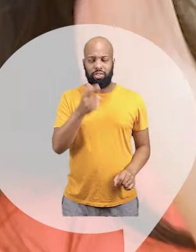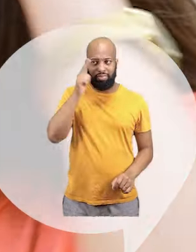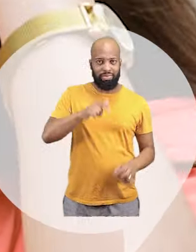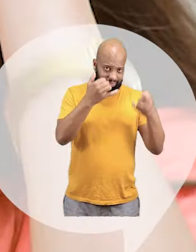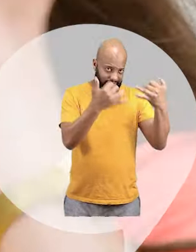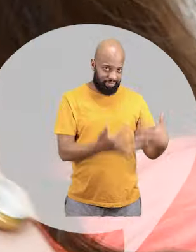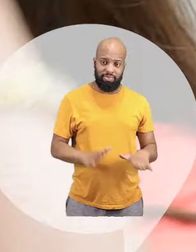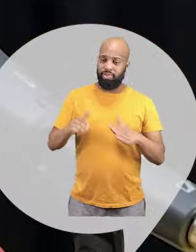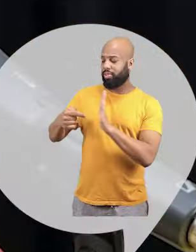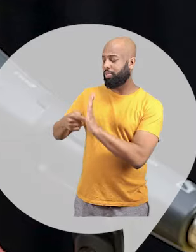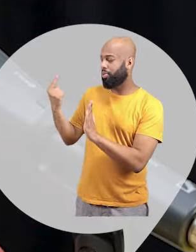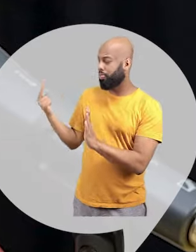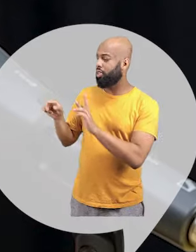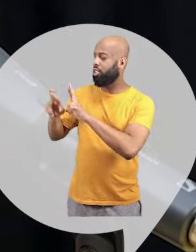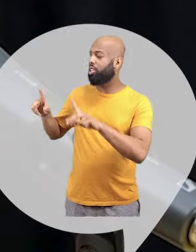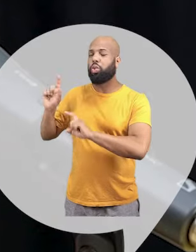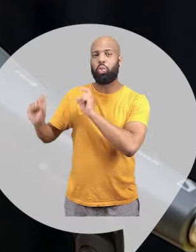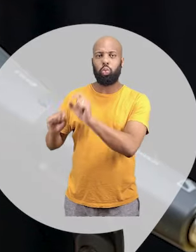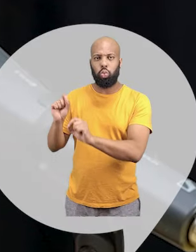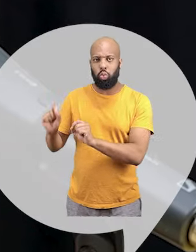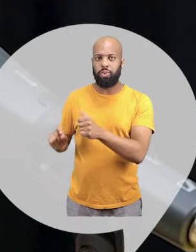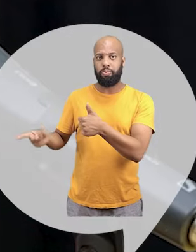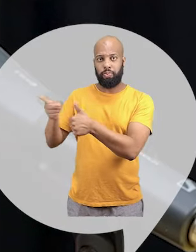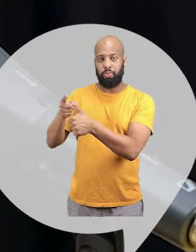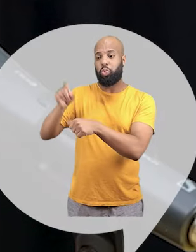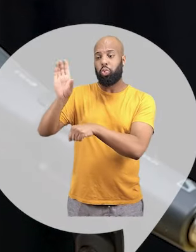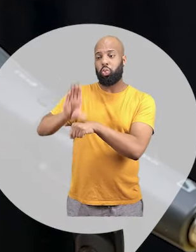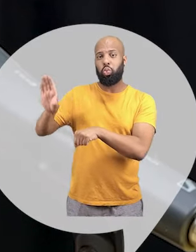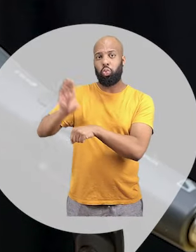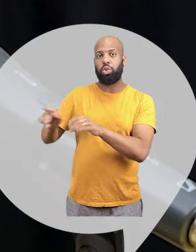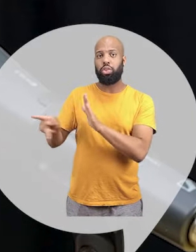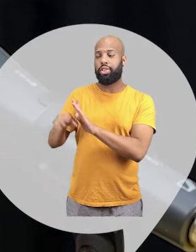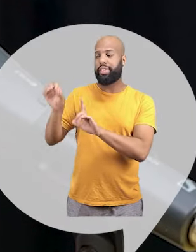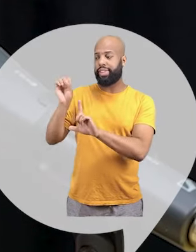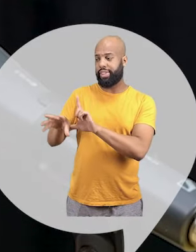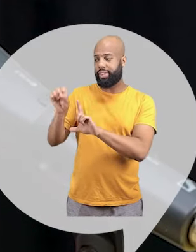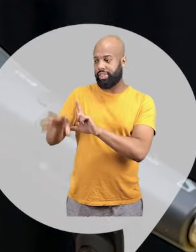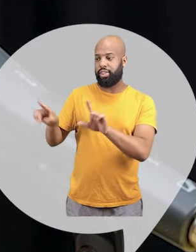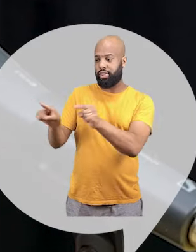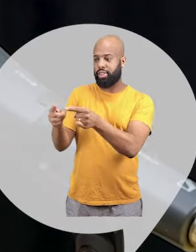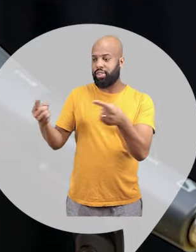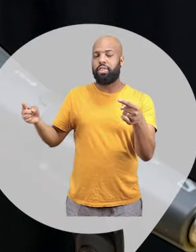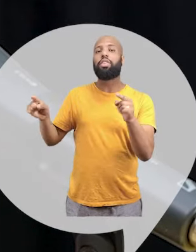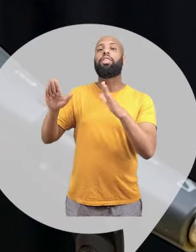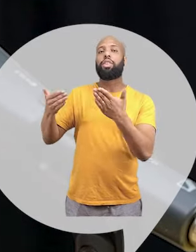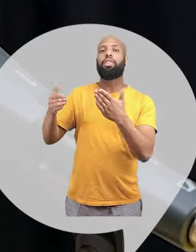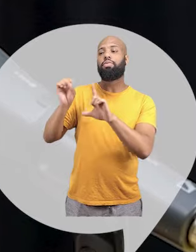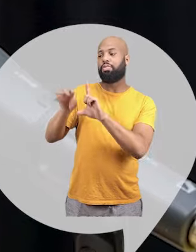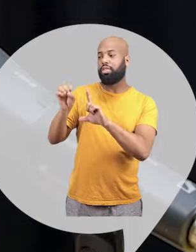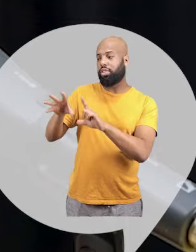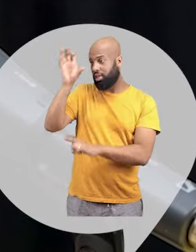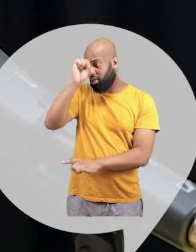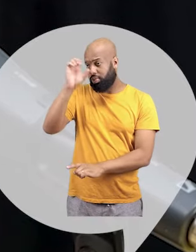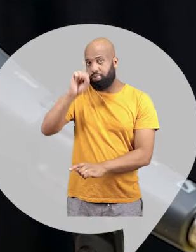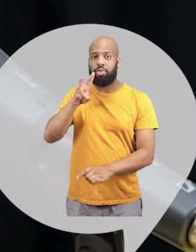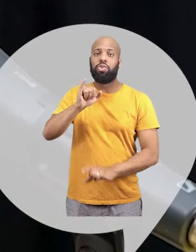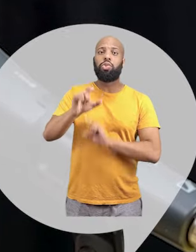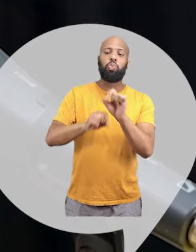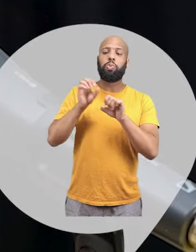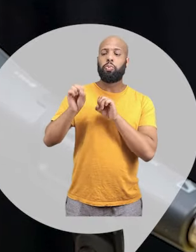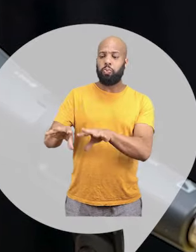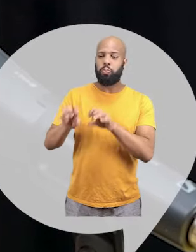assim essa é diferente a primeira diferença é que um curso é licenciatura em música então ele licenciatura você aprende sobre